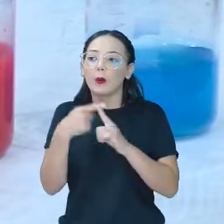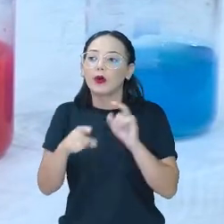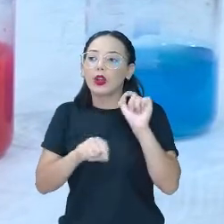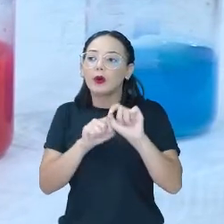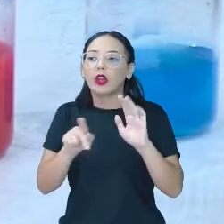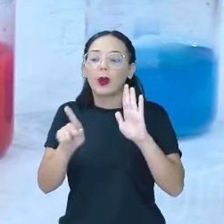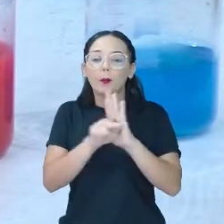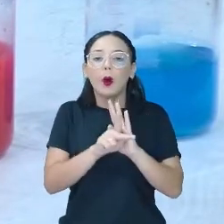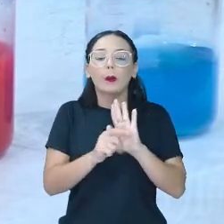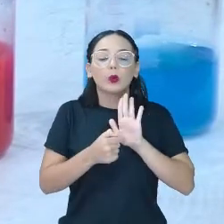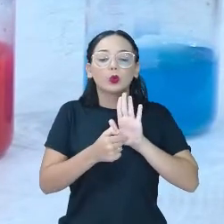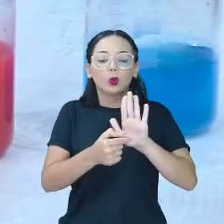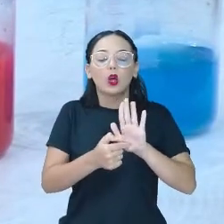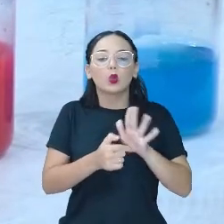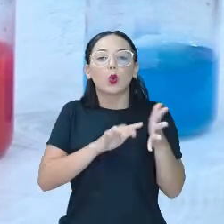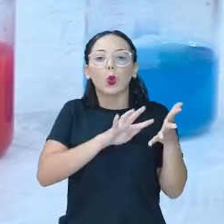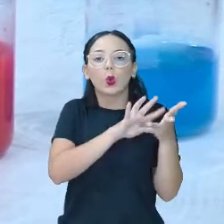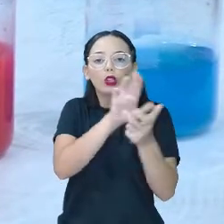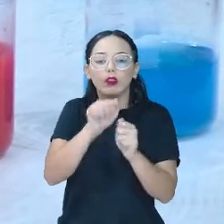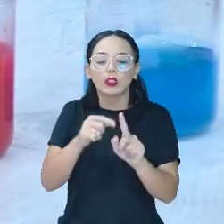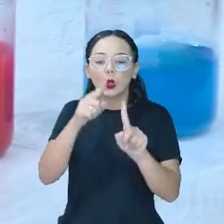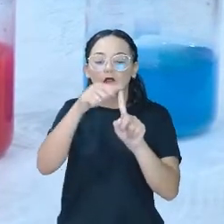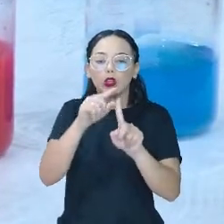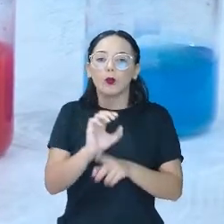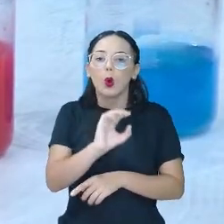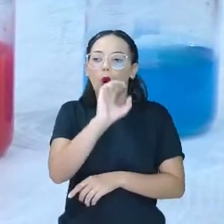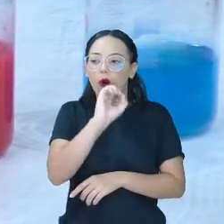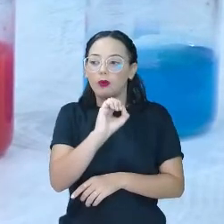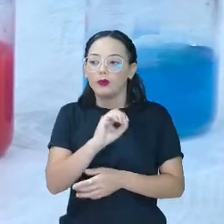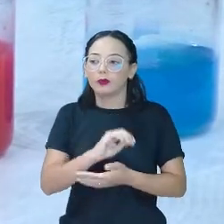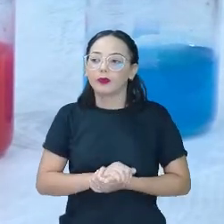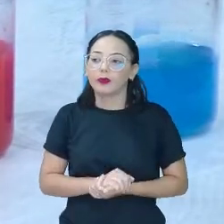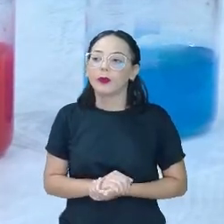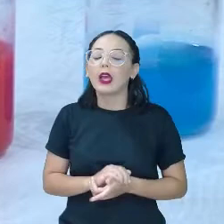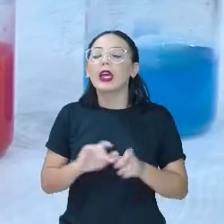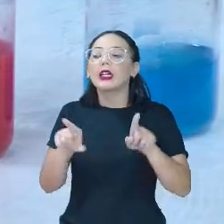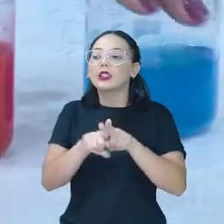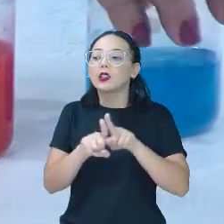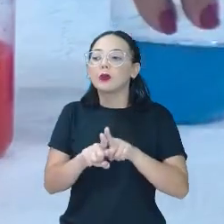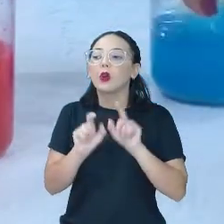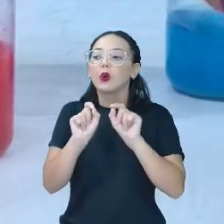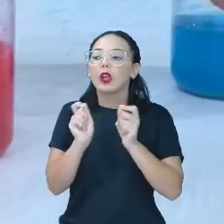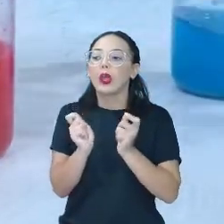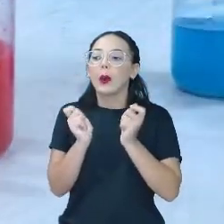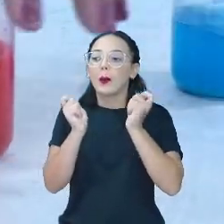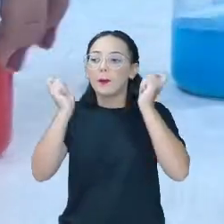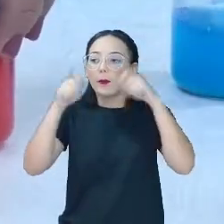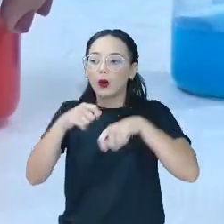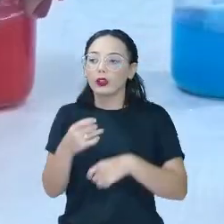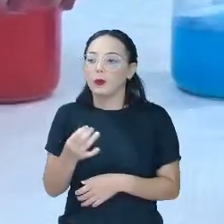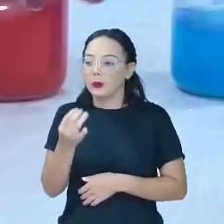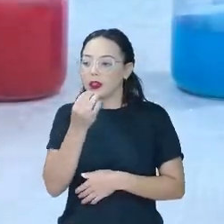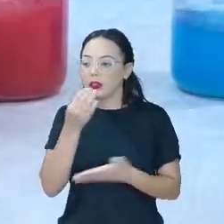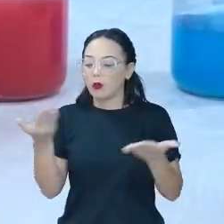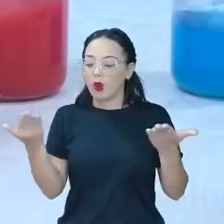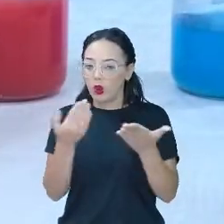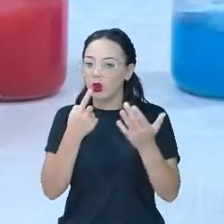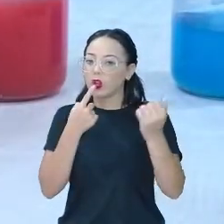doador universal. Ele é o tipo de sangue O. Agora, eu também posso trazer a questão do sangue